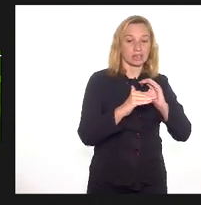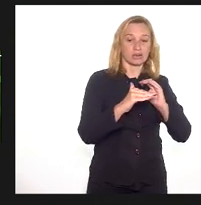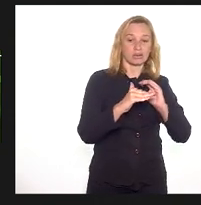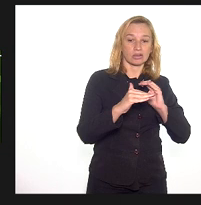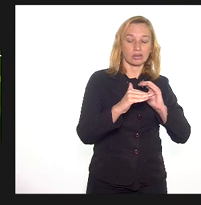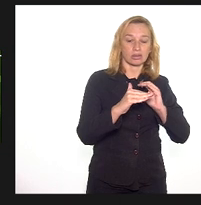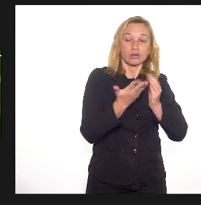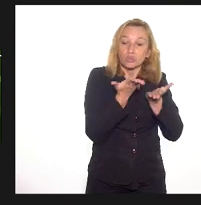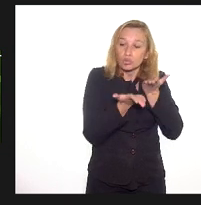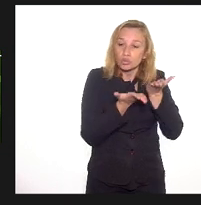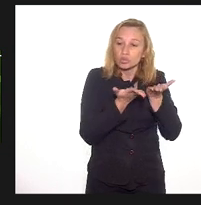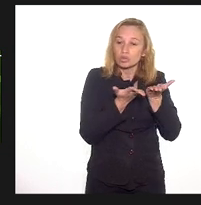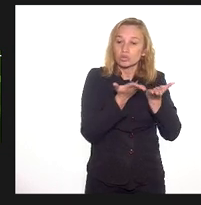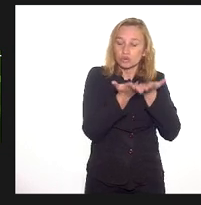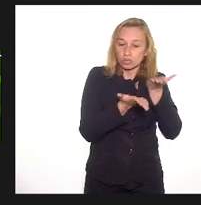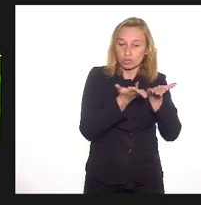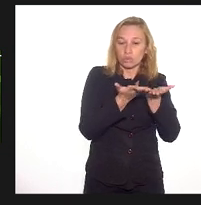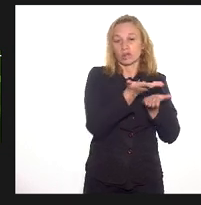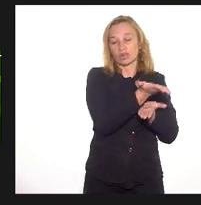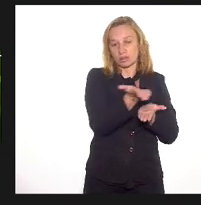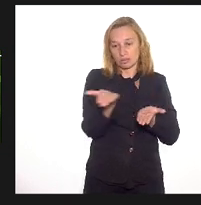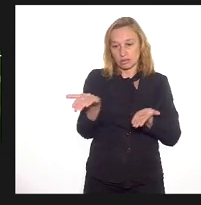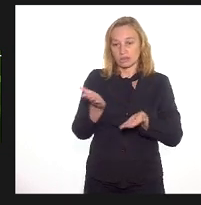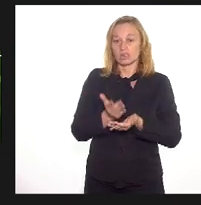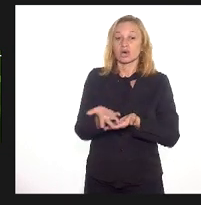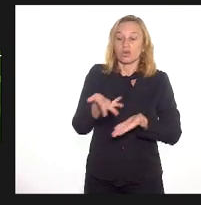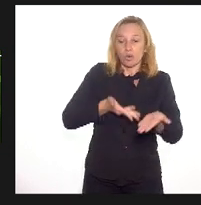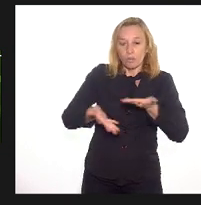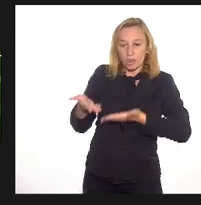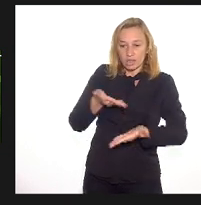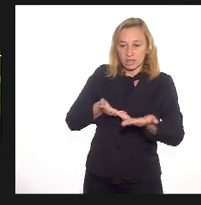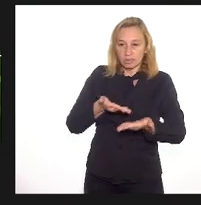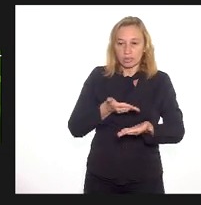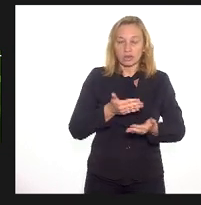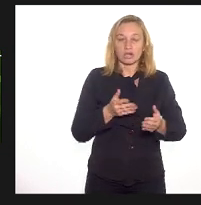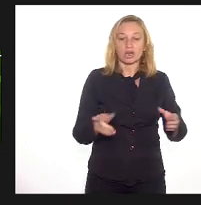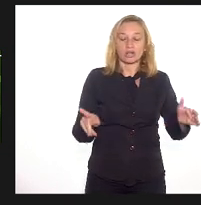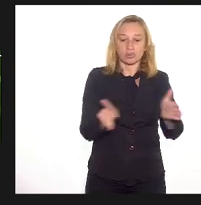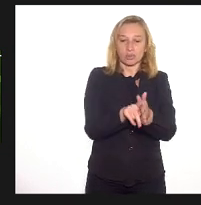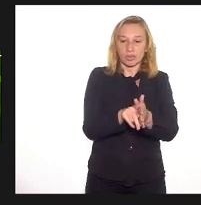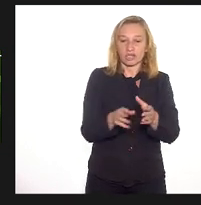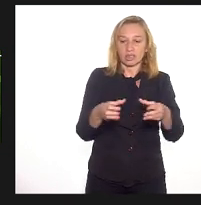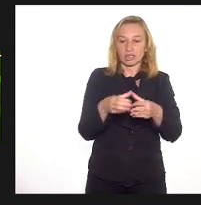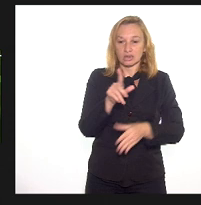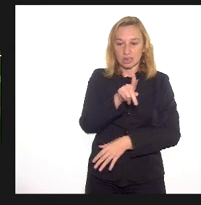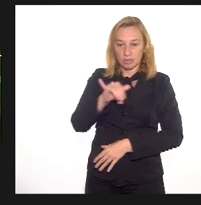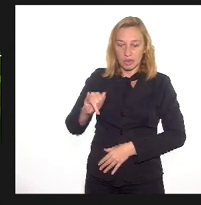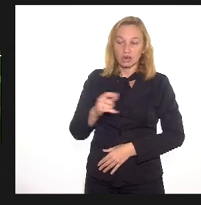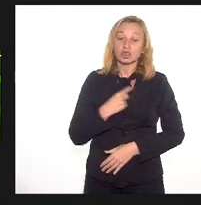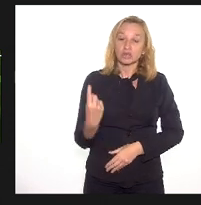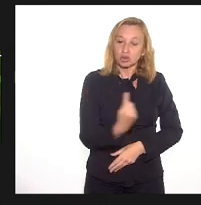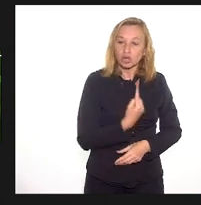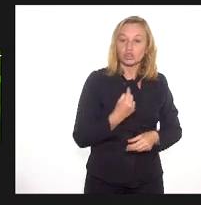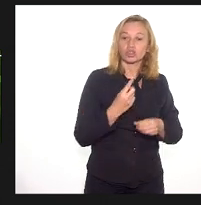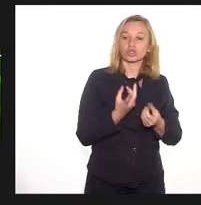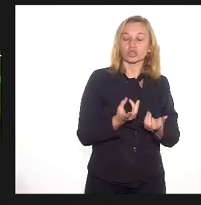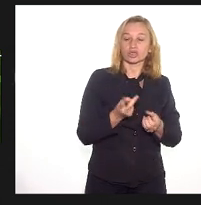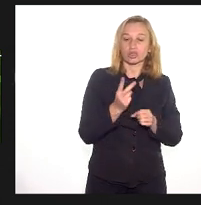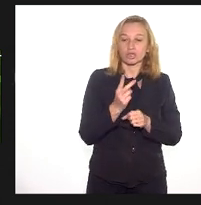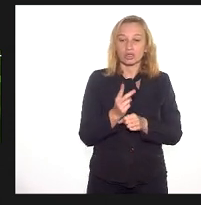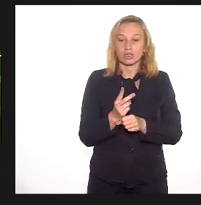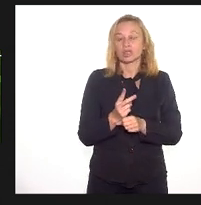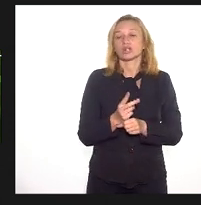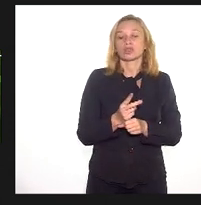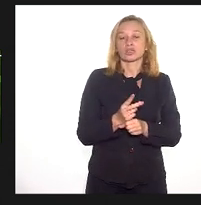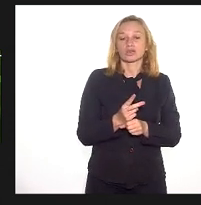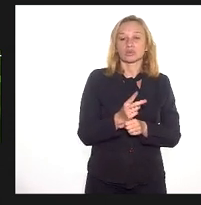os cuidados do senhor, tá? E compartilhamento aí aos membros da comissão. Então, nós procuramos aqui